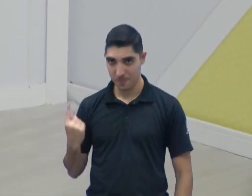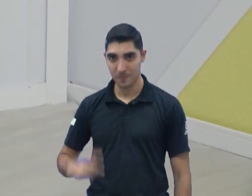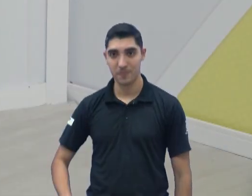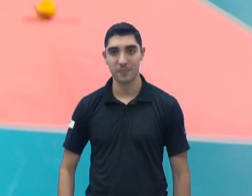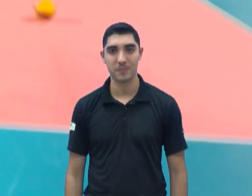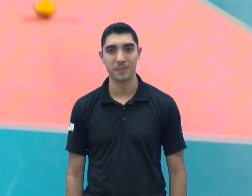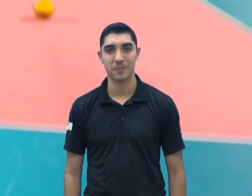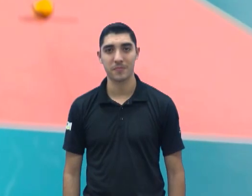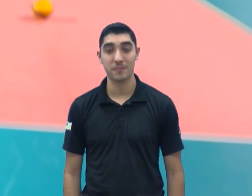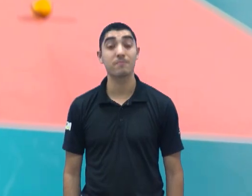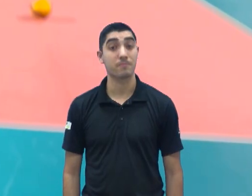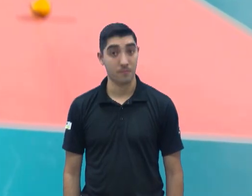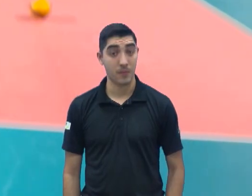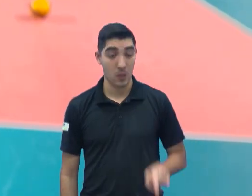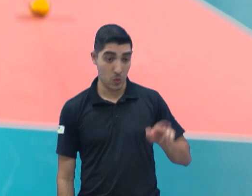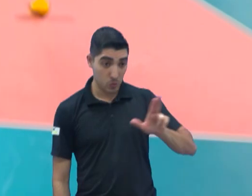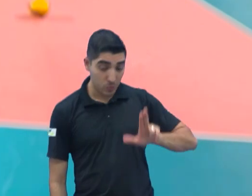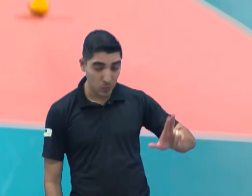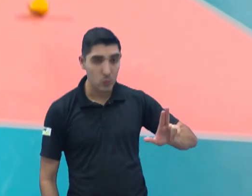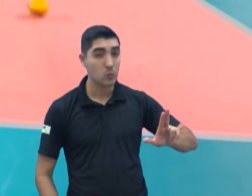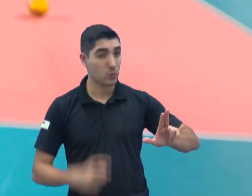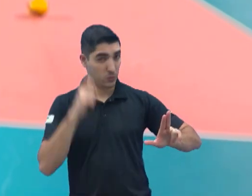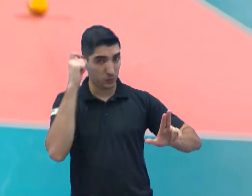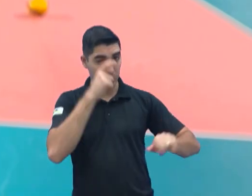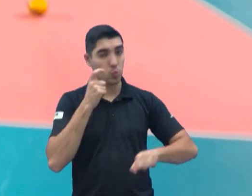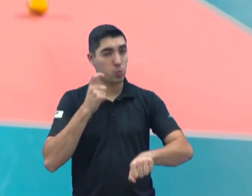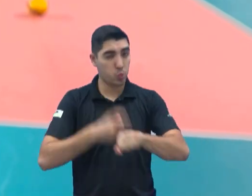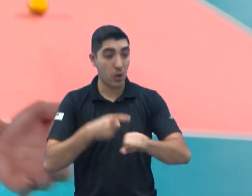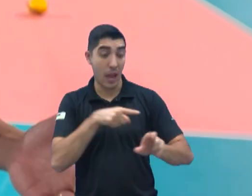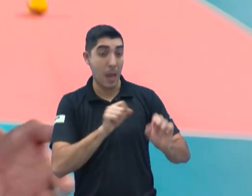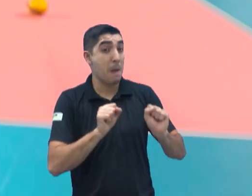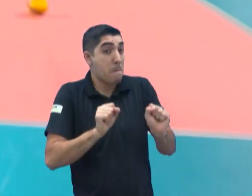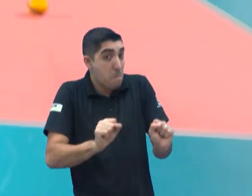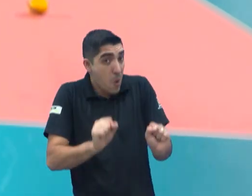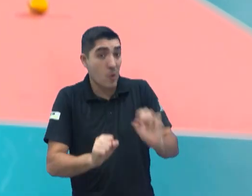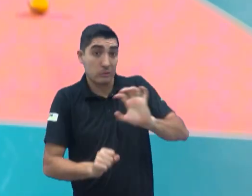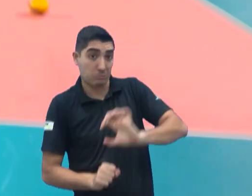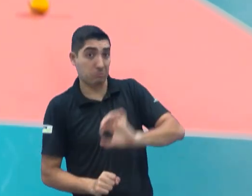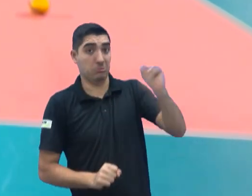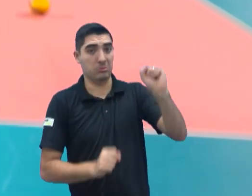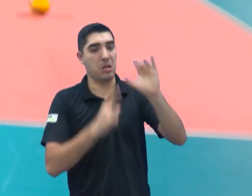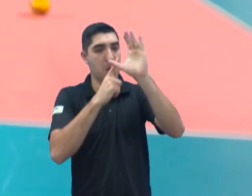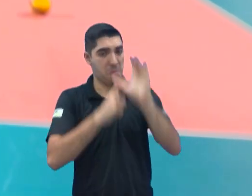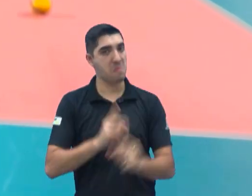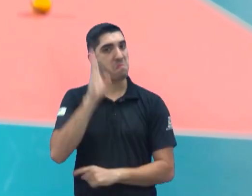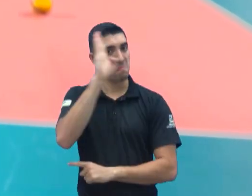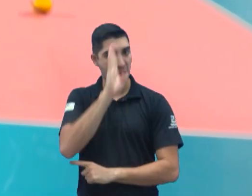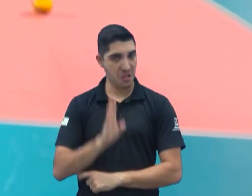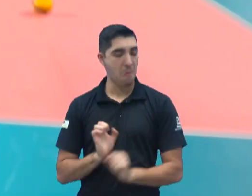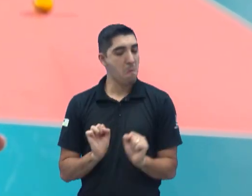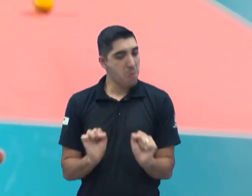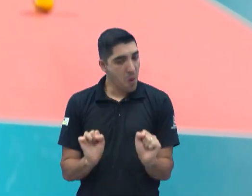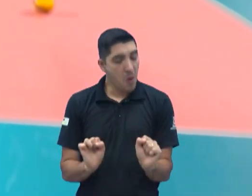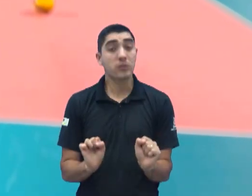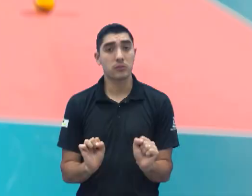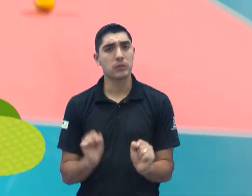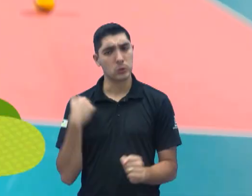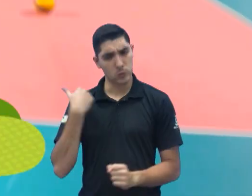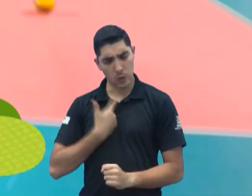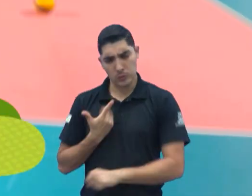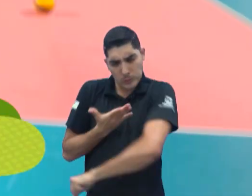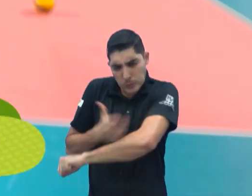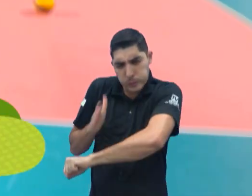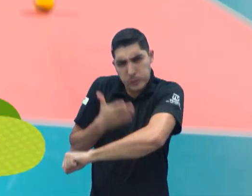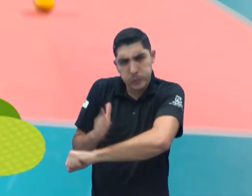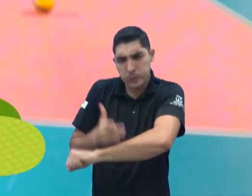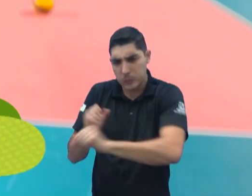É um adversário duríssimo, com certeza um dos candidatos aos títulos que vem disputando ao longo da temporada. Estamos trabalhando firme, não tivemos